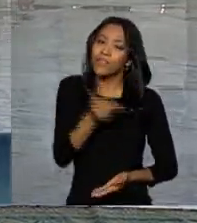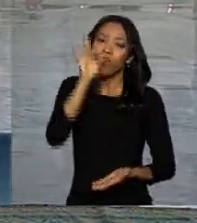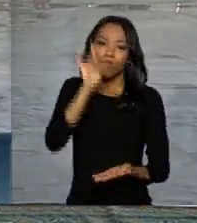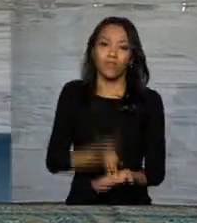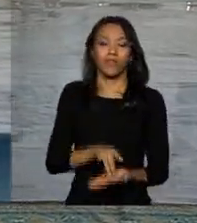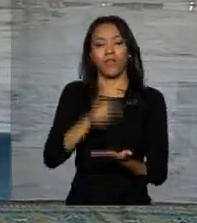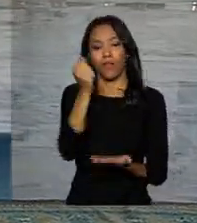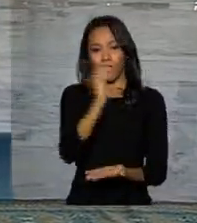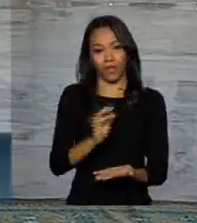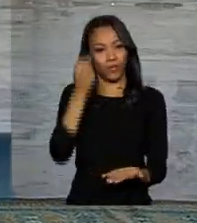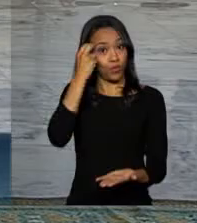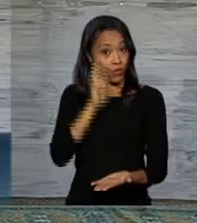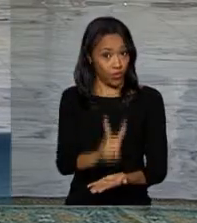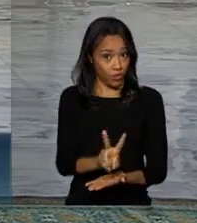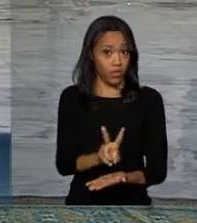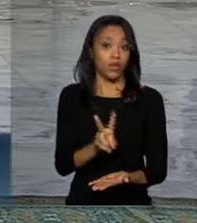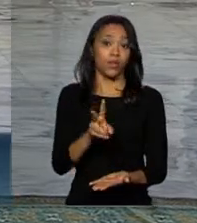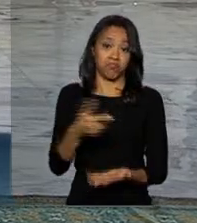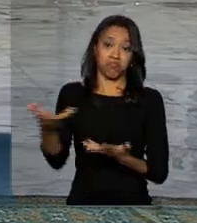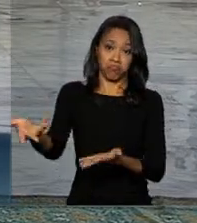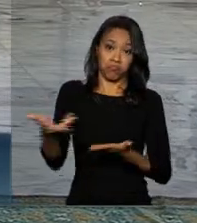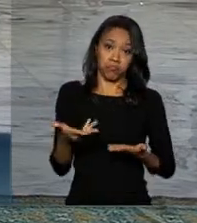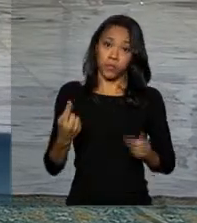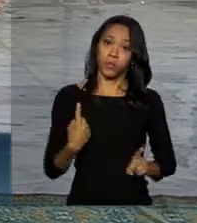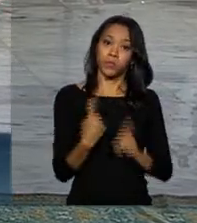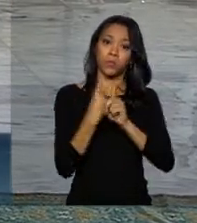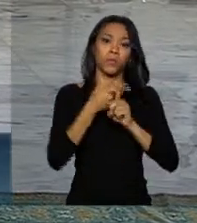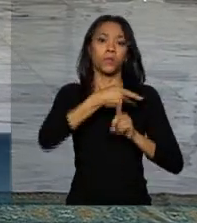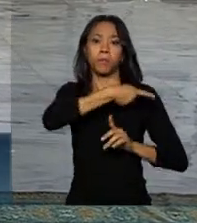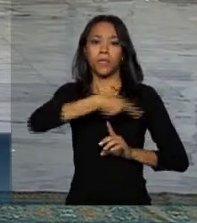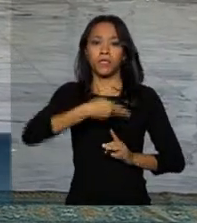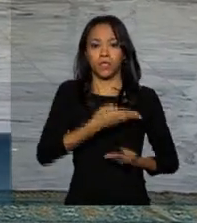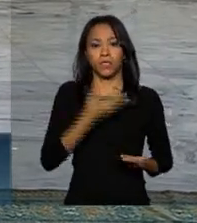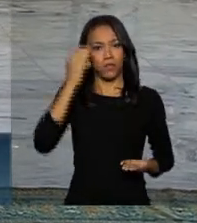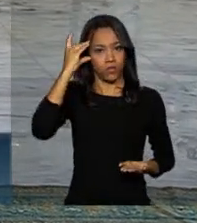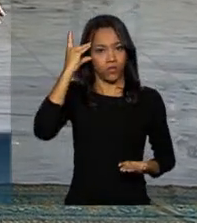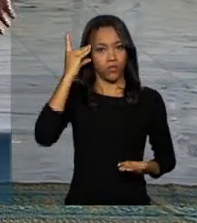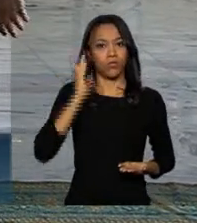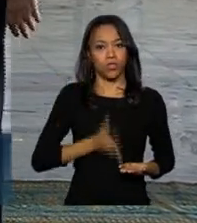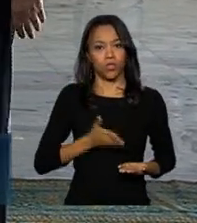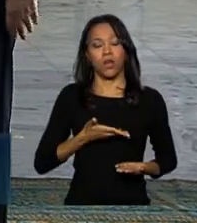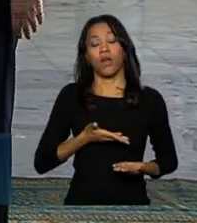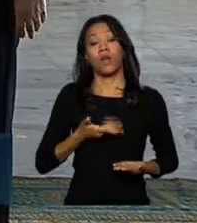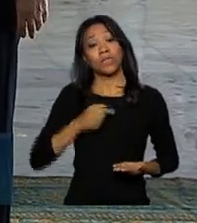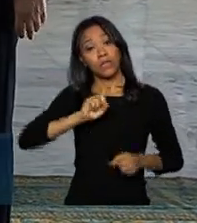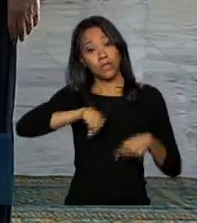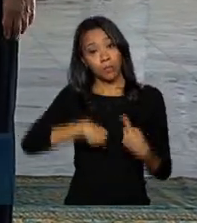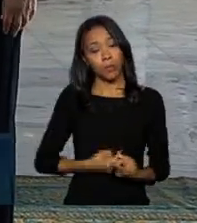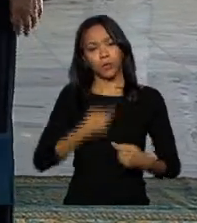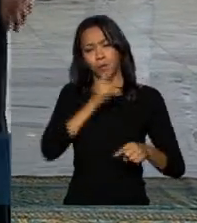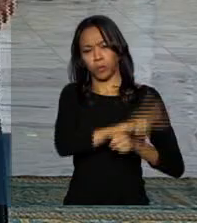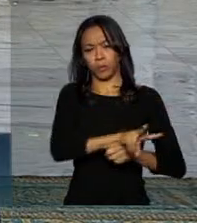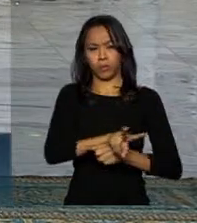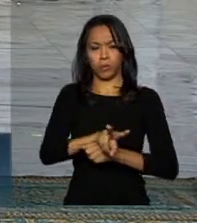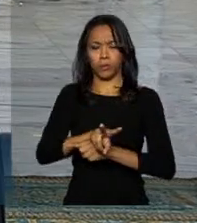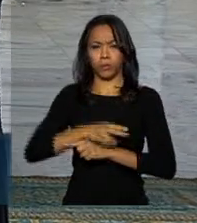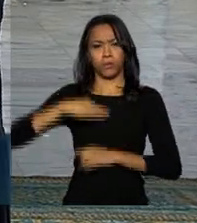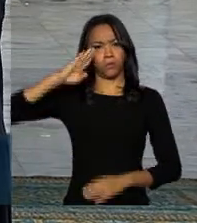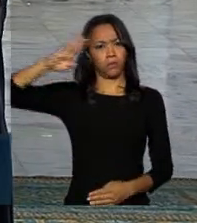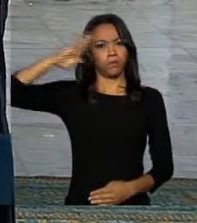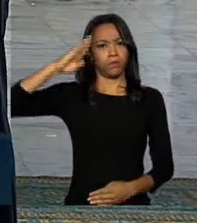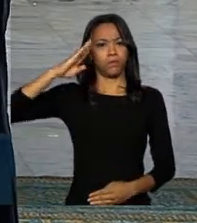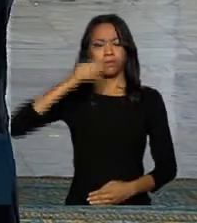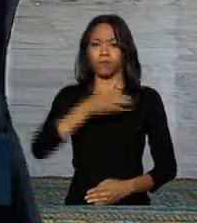2 dias ao Brasil. Ela foi recebida pela presidenta Dilma Rousseff, depois de passar em revista as tropas.